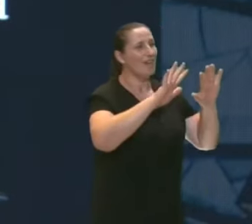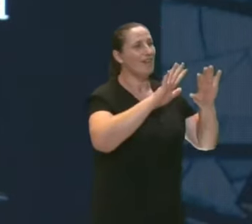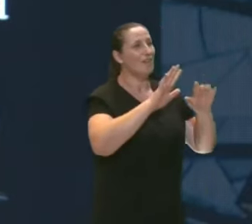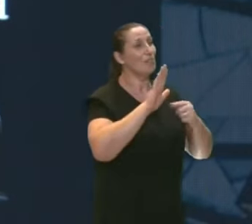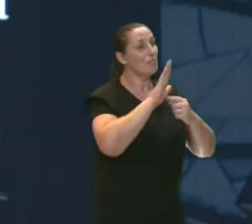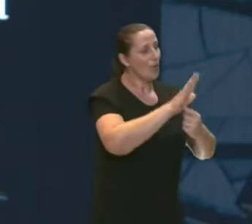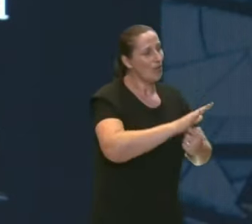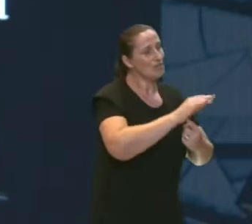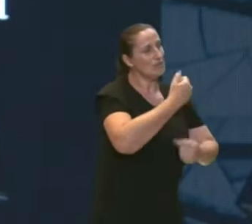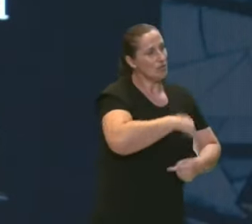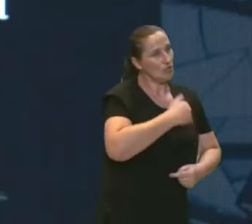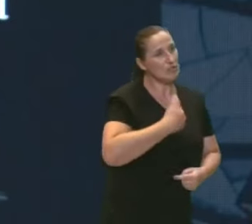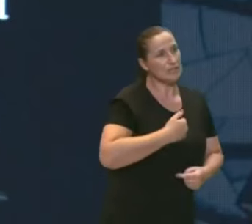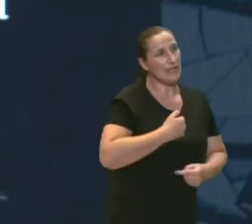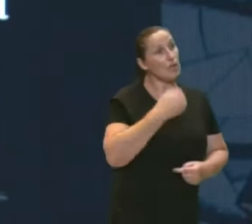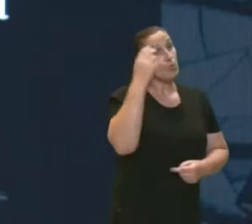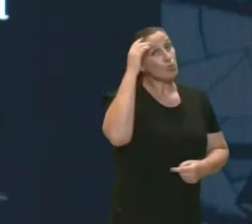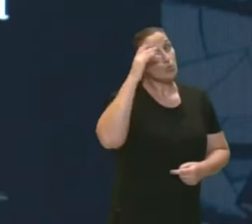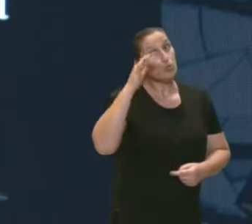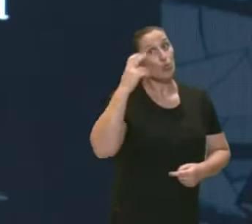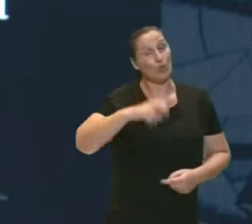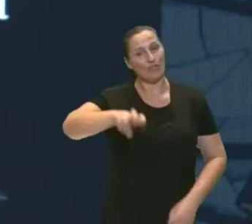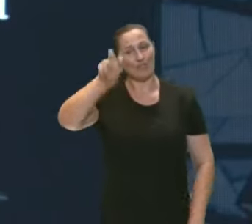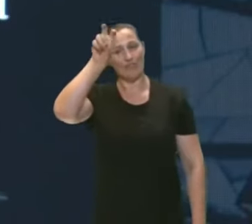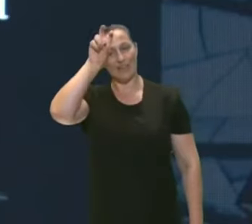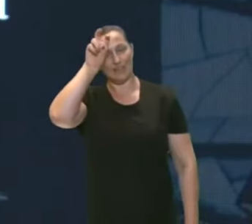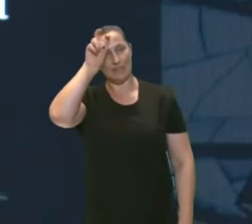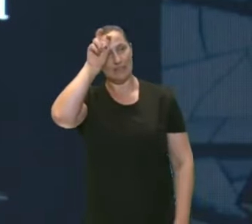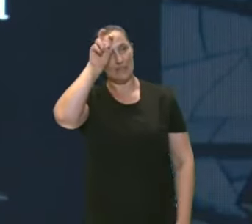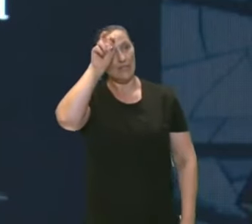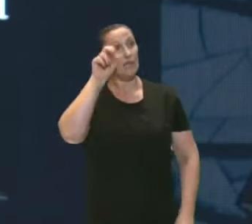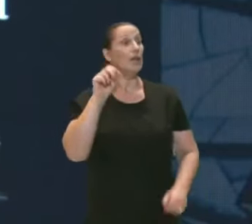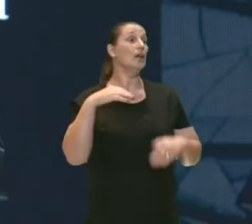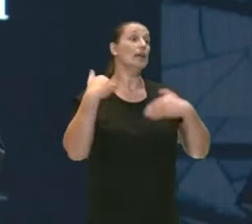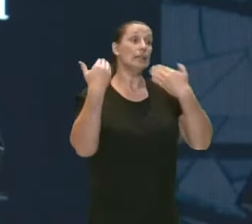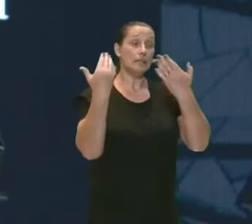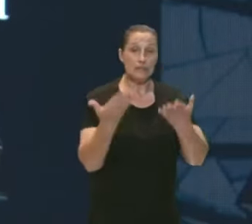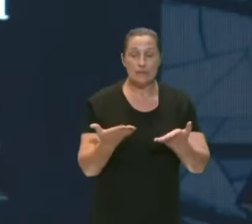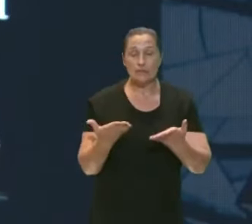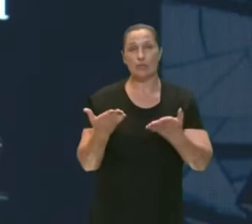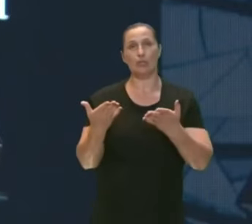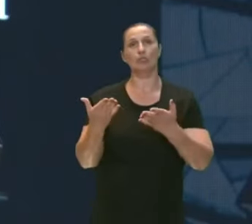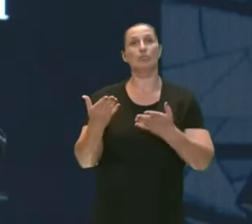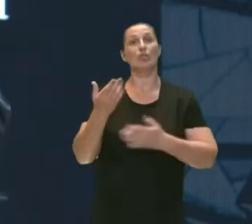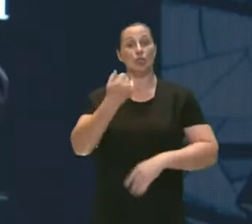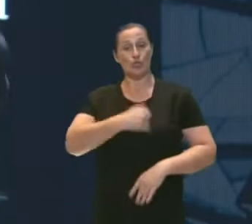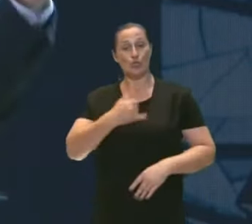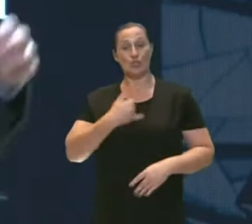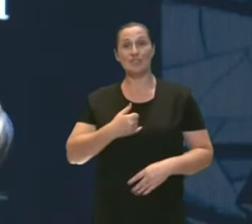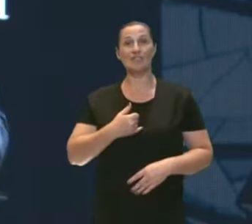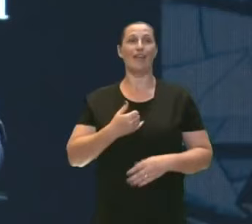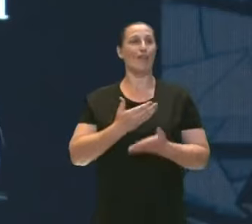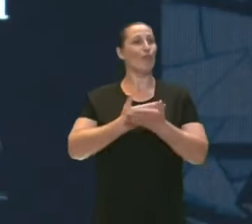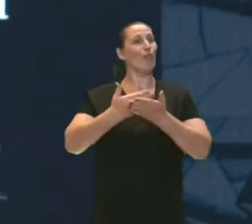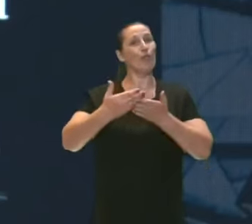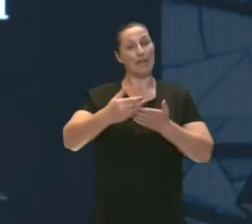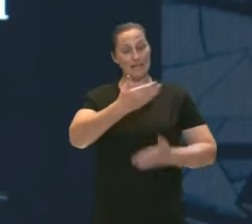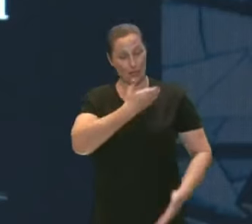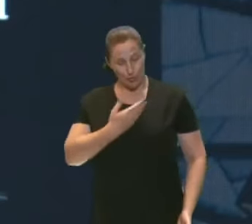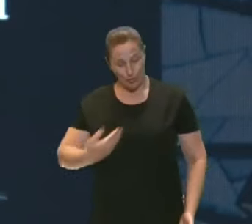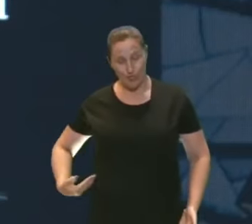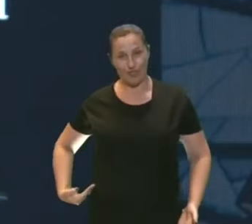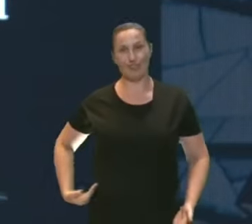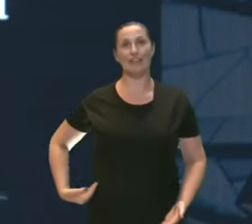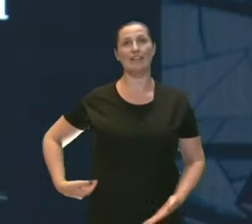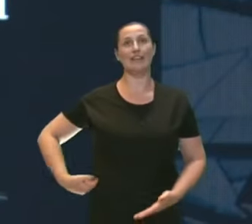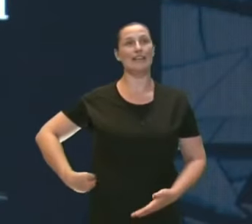é levado por Faraó a ser a segunda pessoa mais importante daquele país, governando toda a terra do Egito